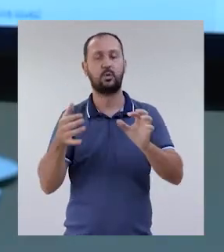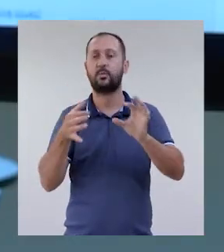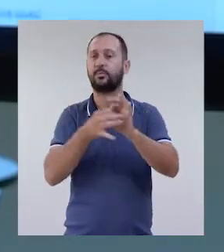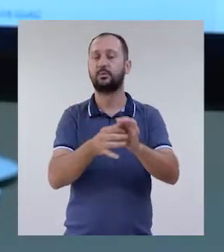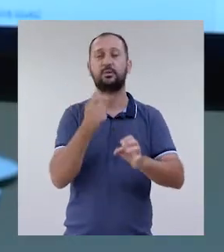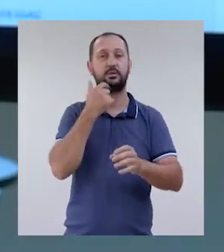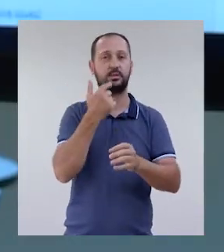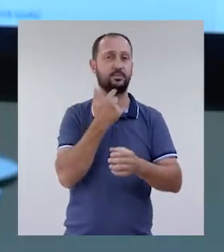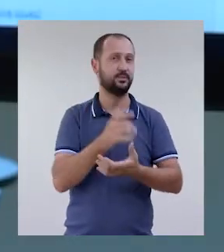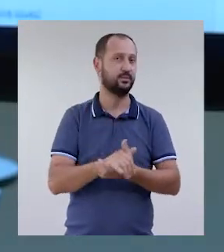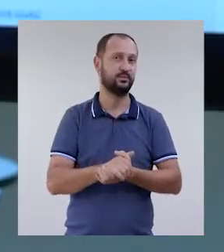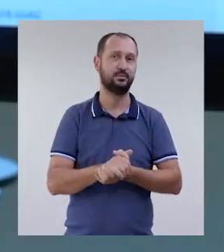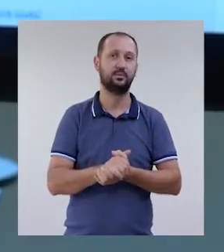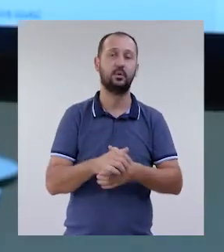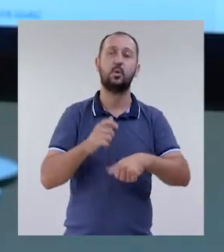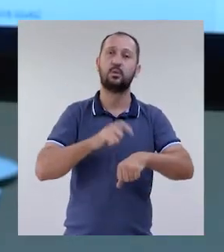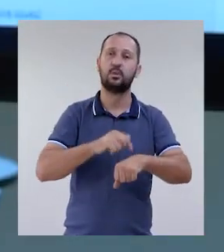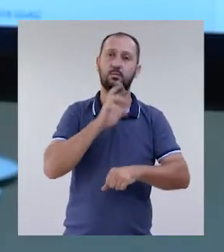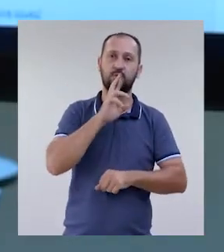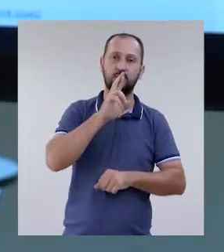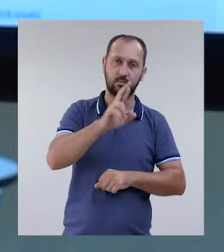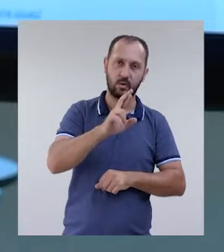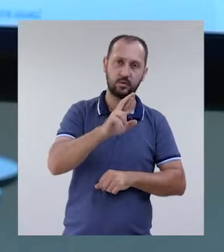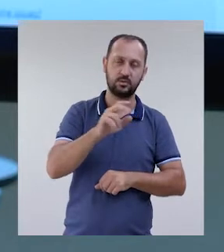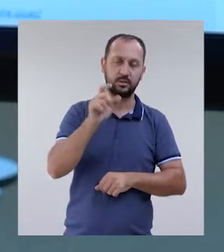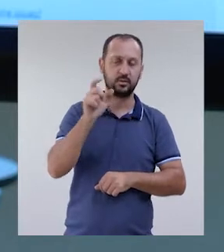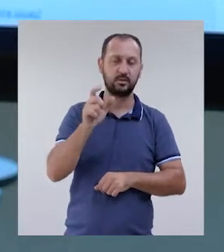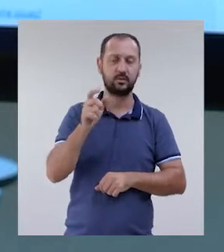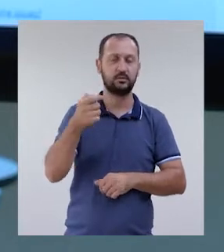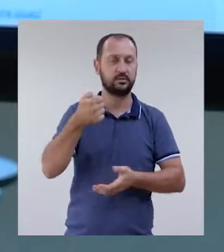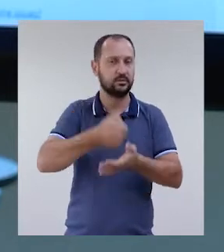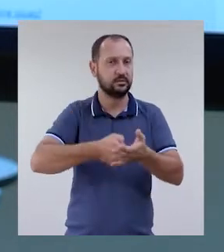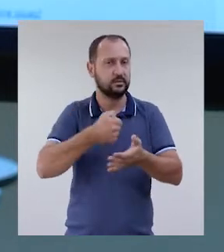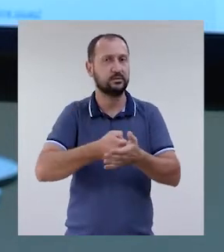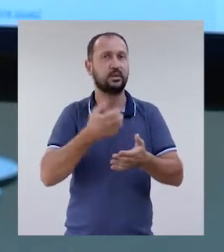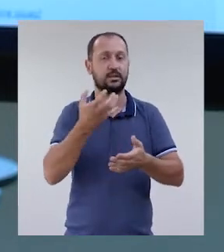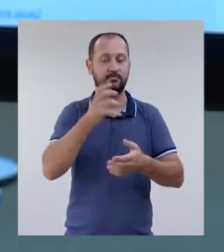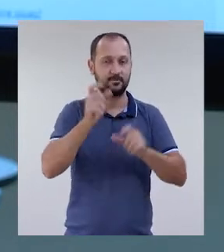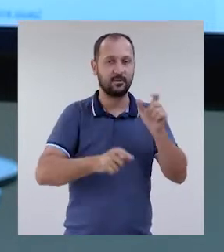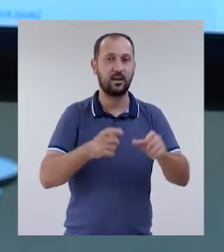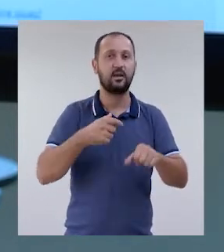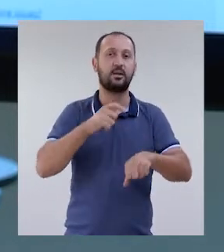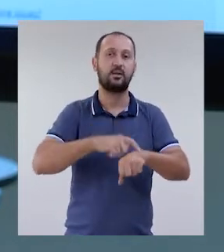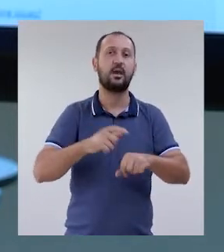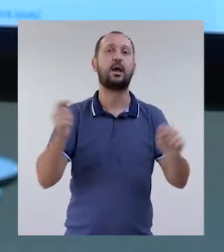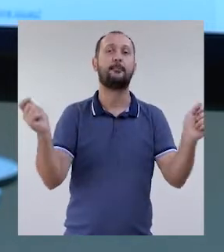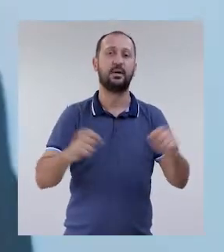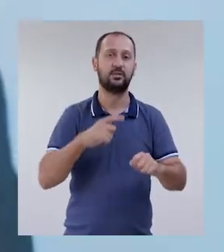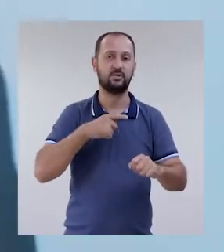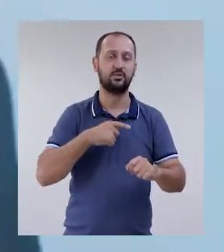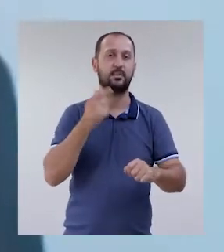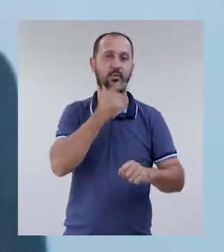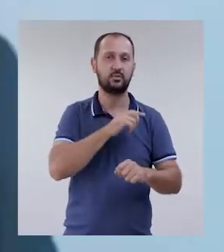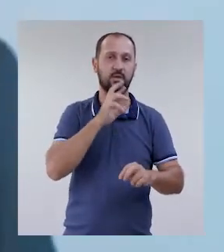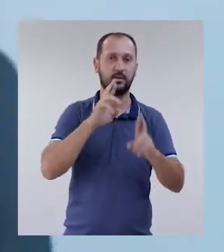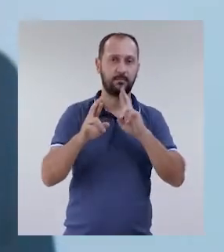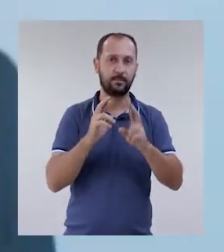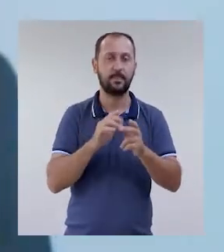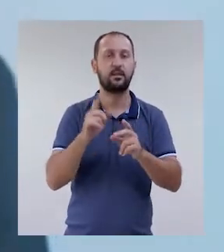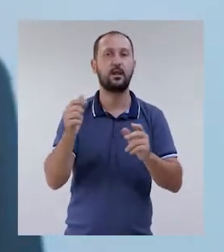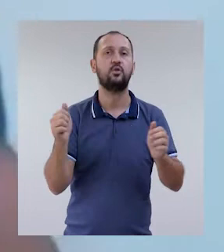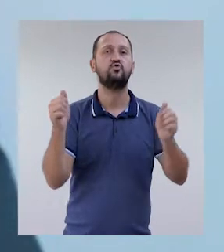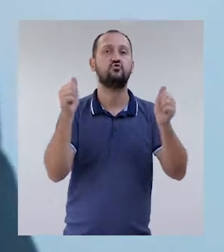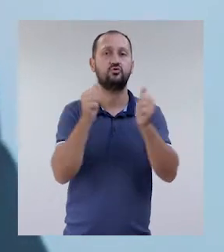mundos nunca se encontrariam. O tempo de resposta exigido pelas pessoas e a capacidade de entrega que nós temos. Quem